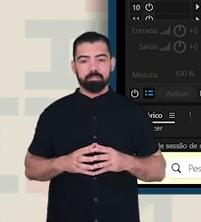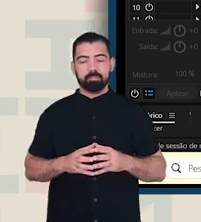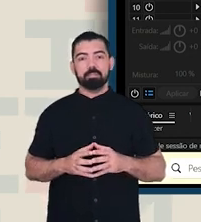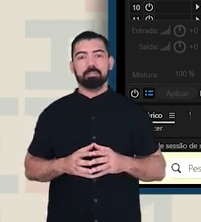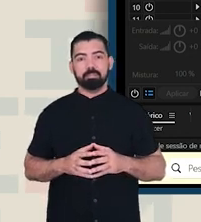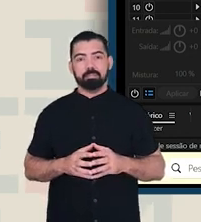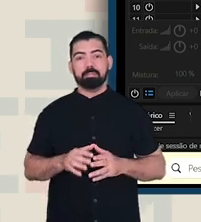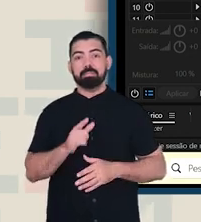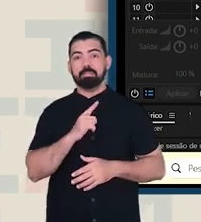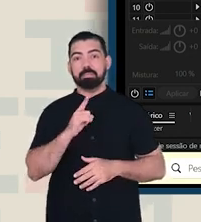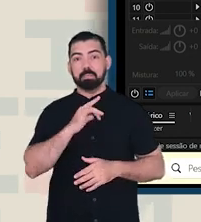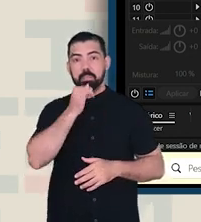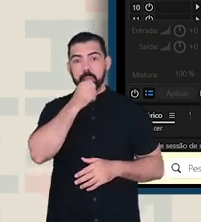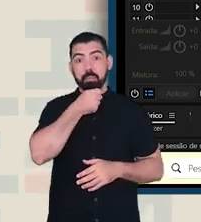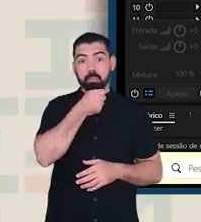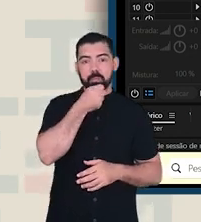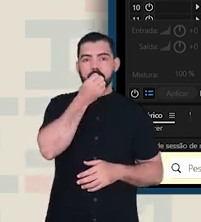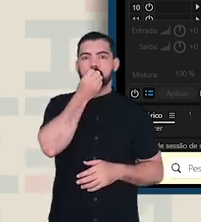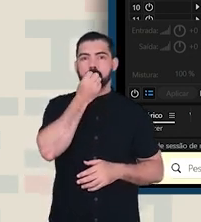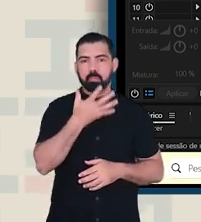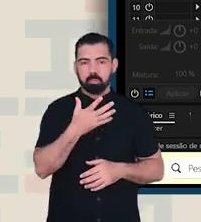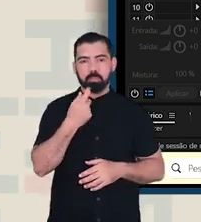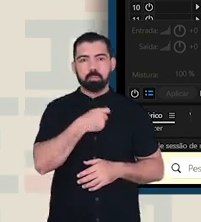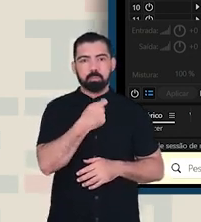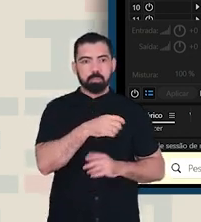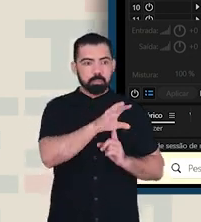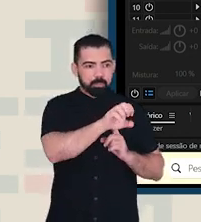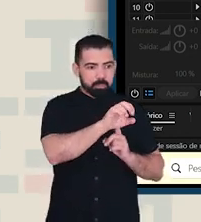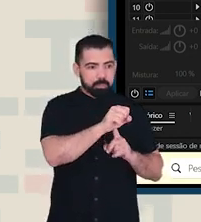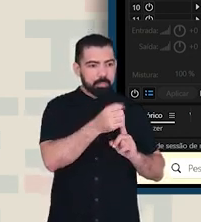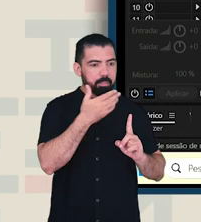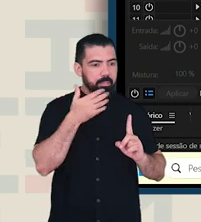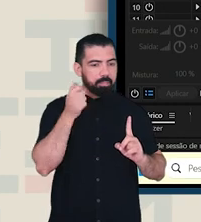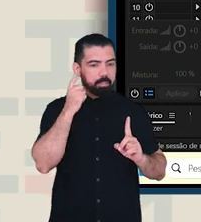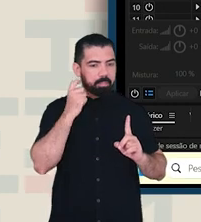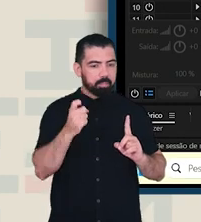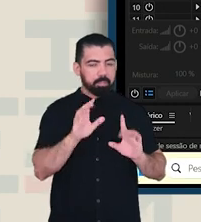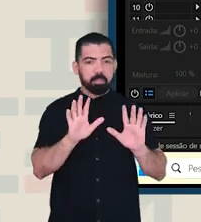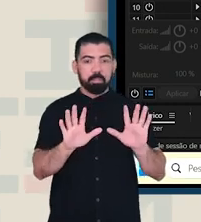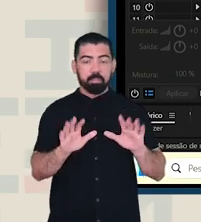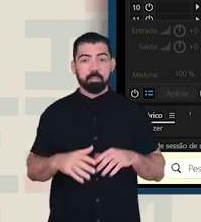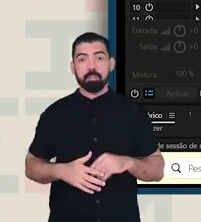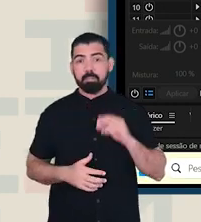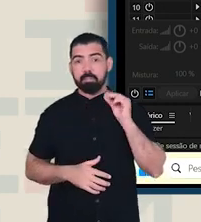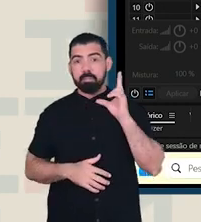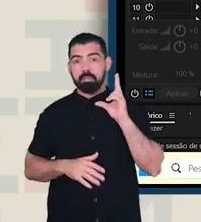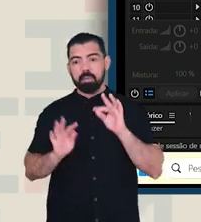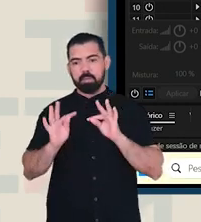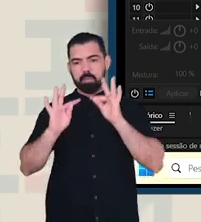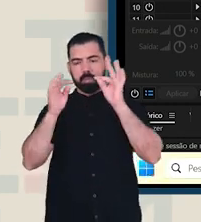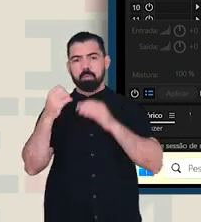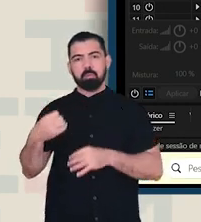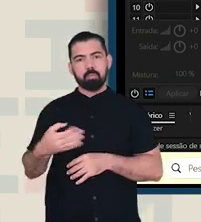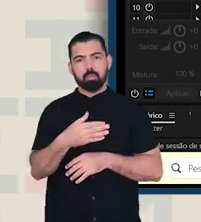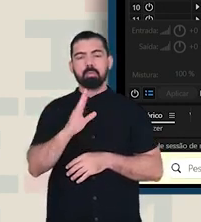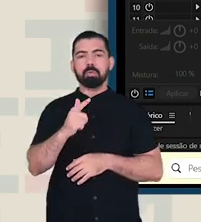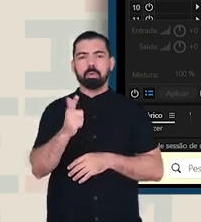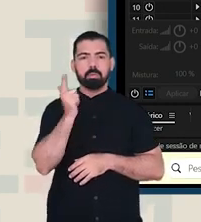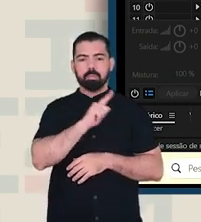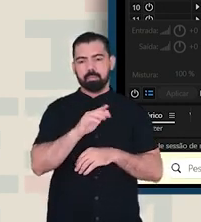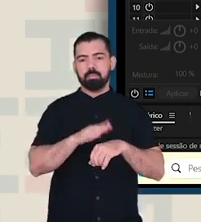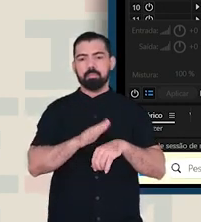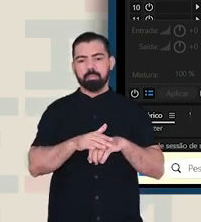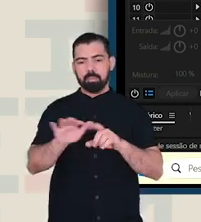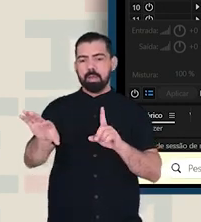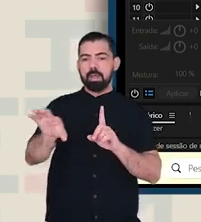de ter microfones bons que captem melhor o áudio. Aqui, com os celulares modernos, já dá para